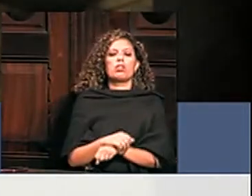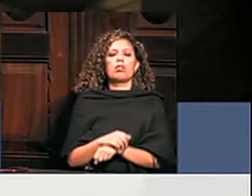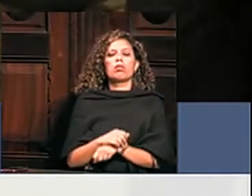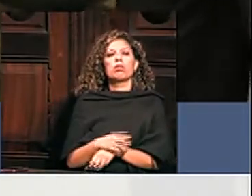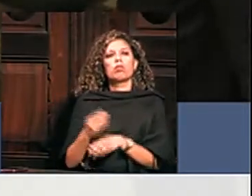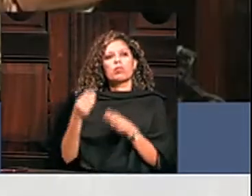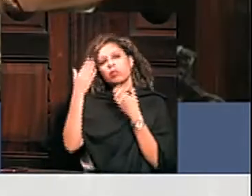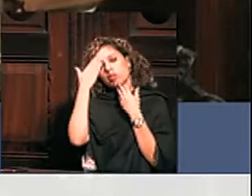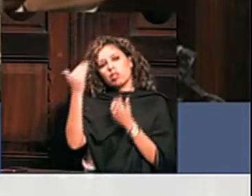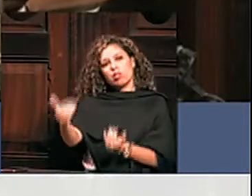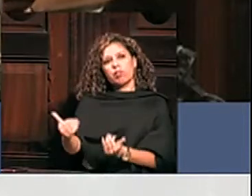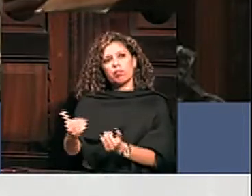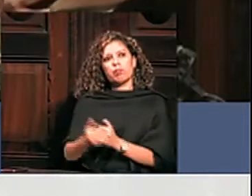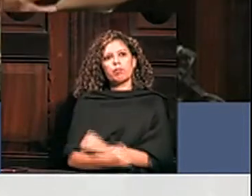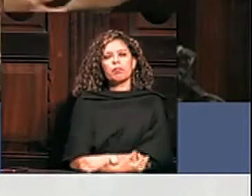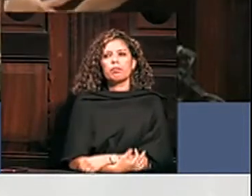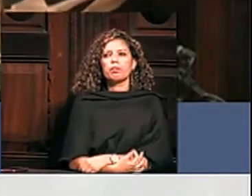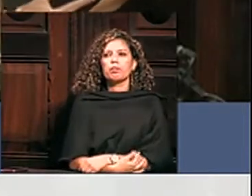Muito obrigado.